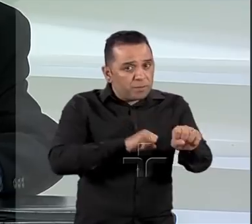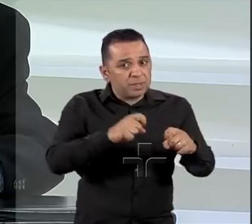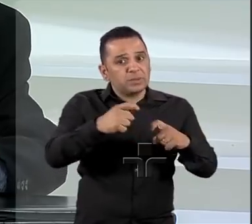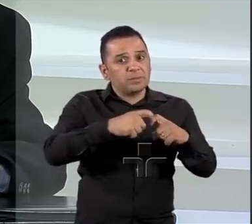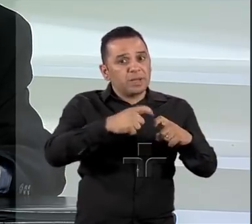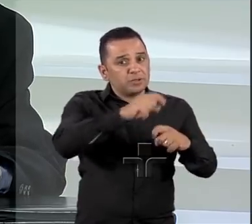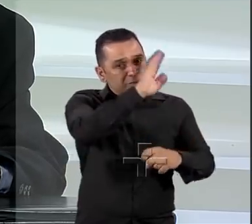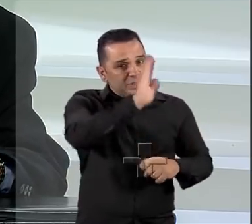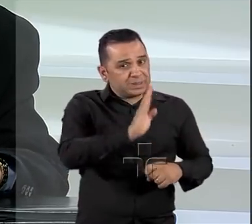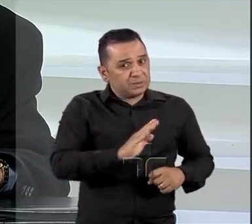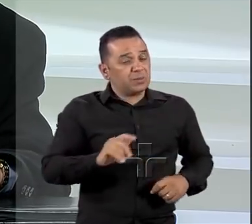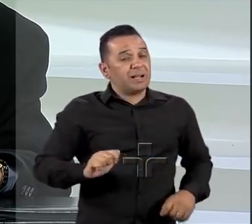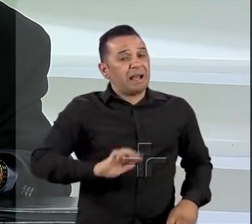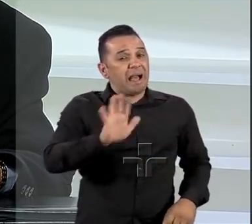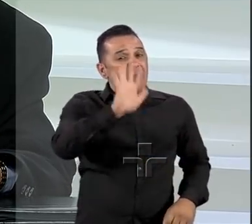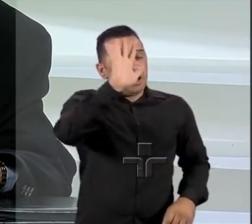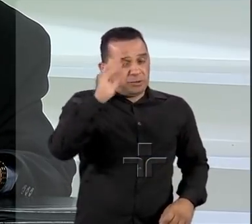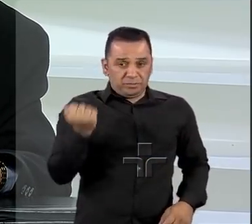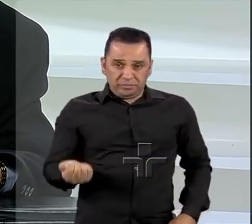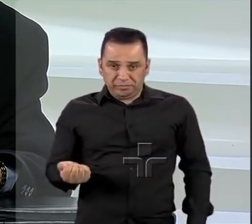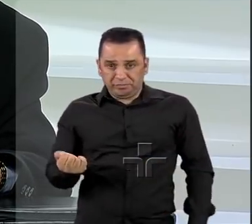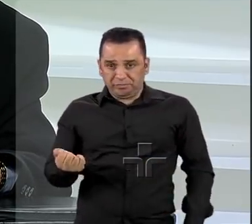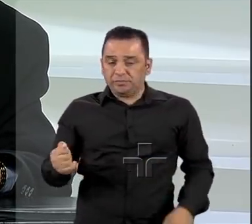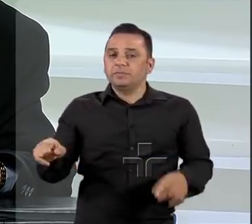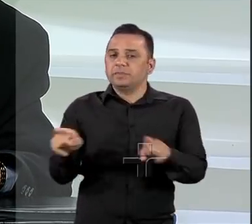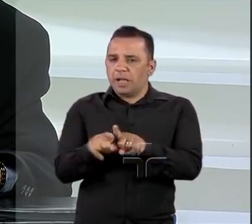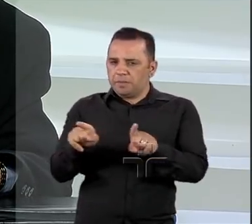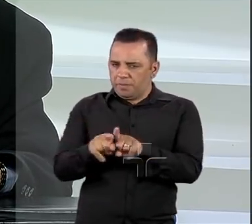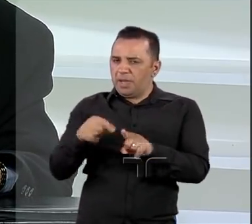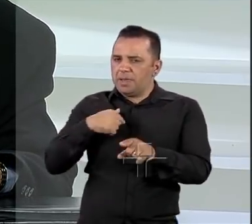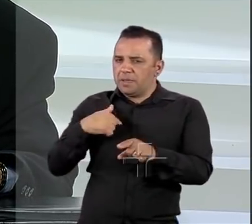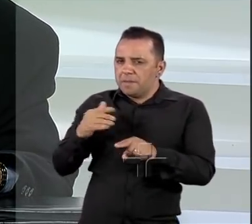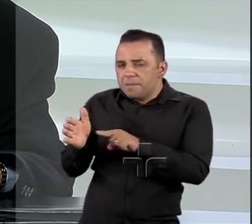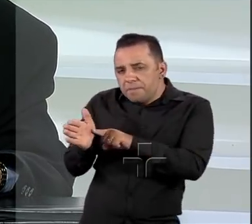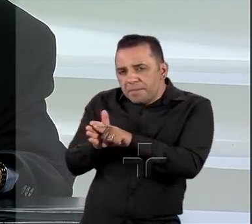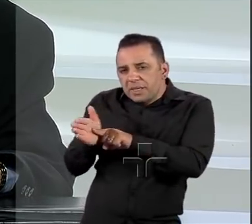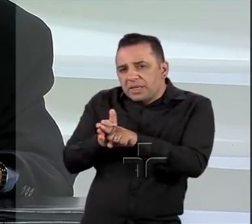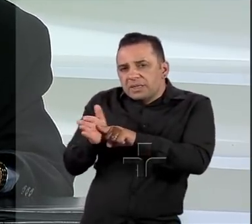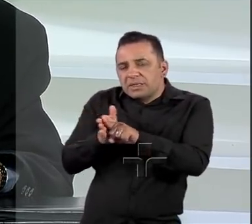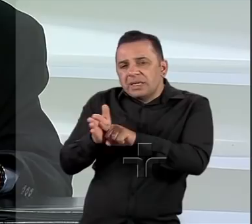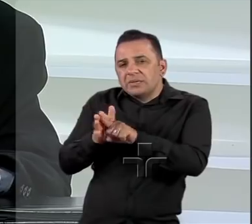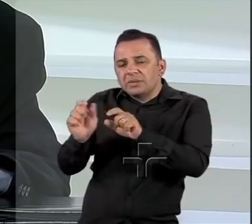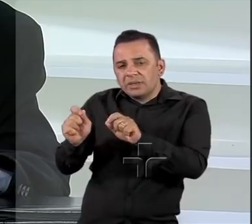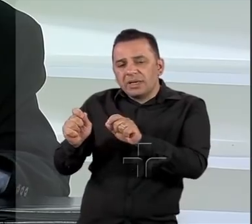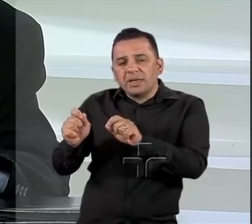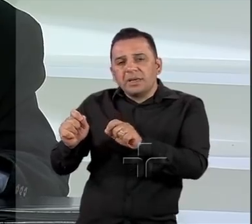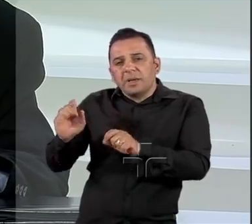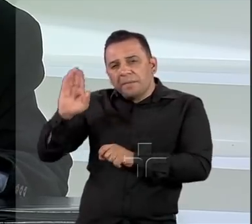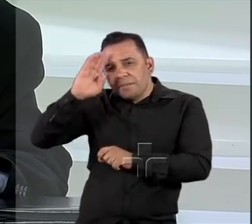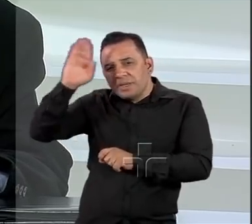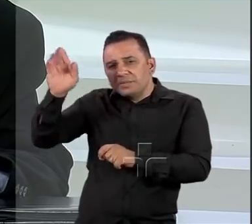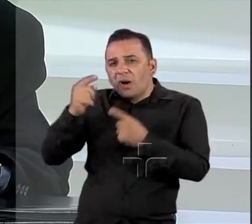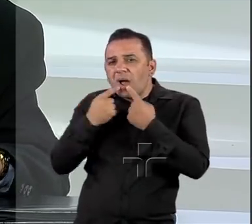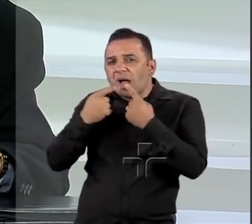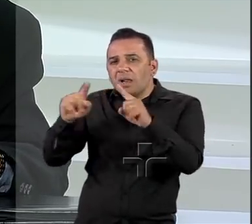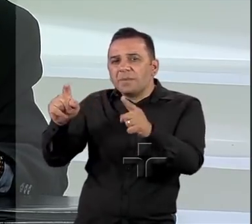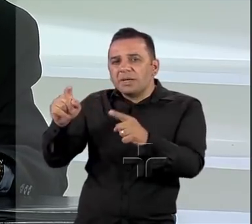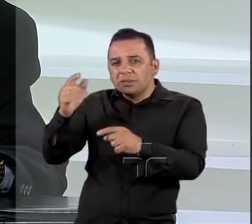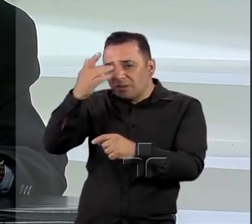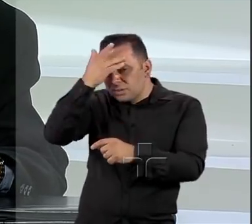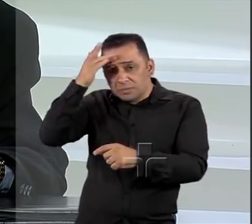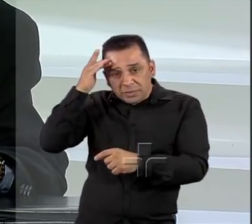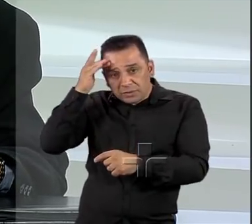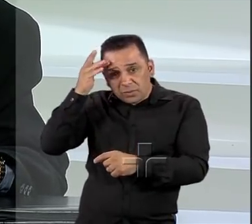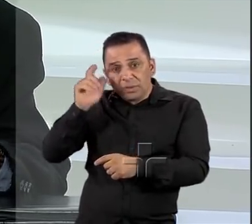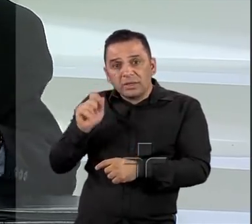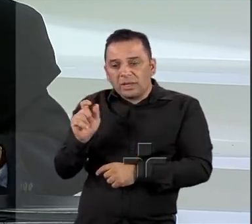Brasil. Também fizemos um levantamento dos principais queixas dos pacientes em relação aos planos de